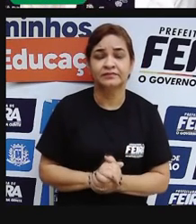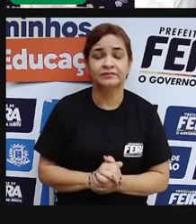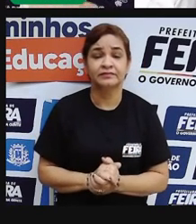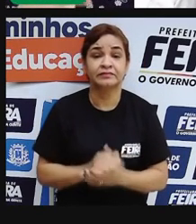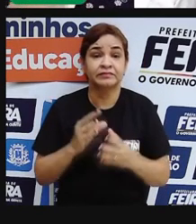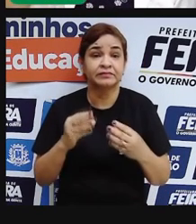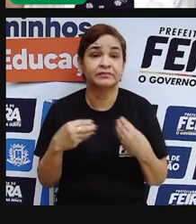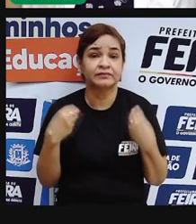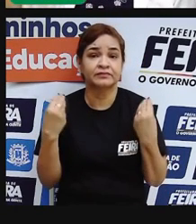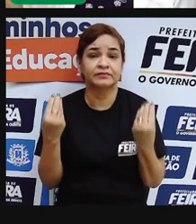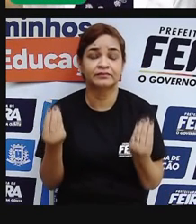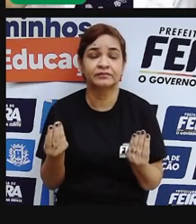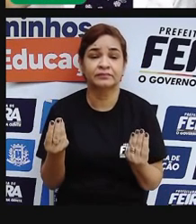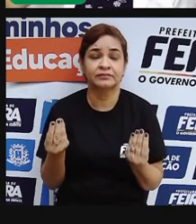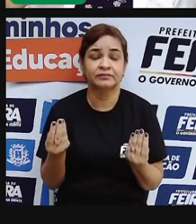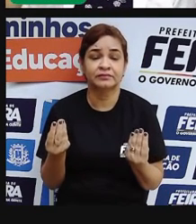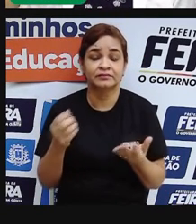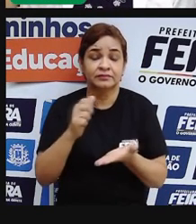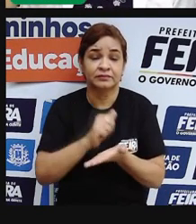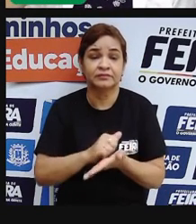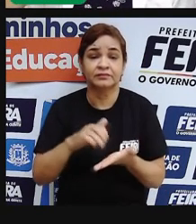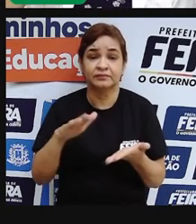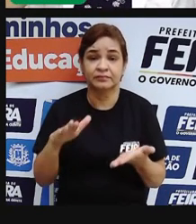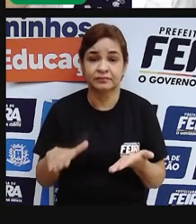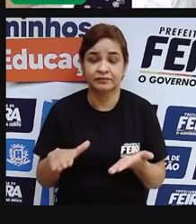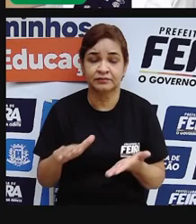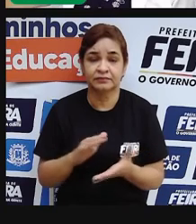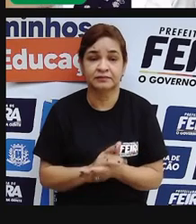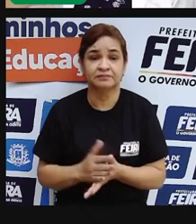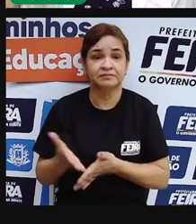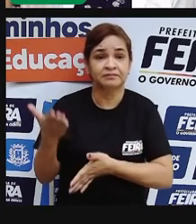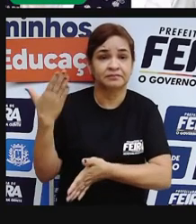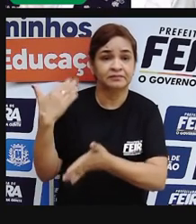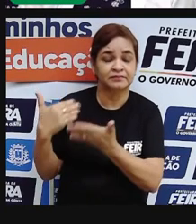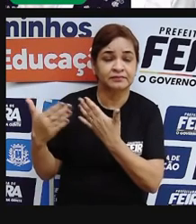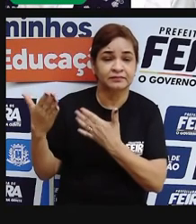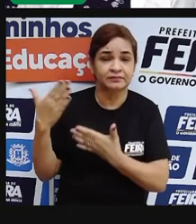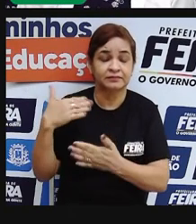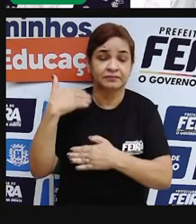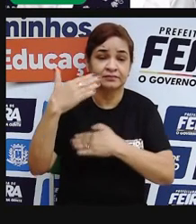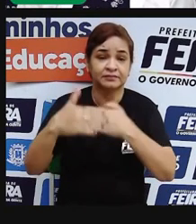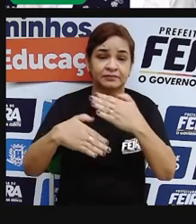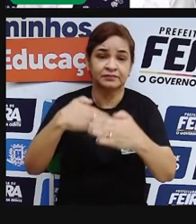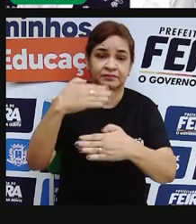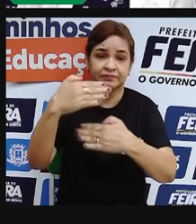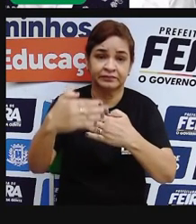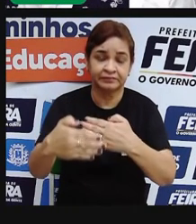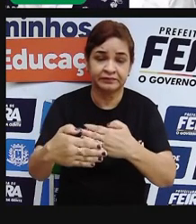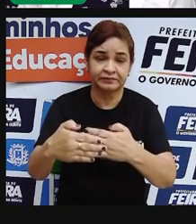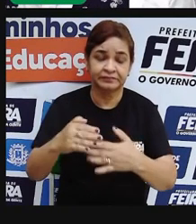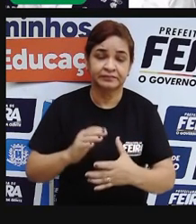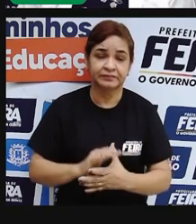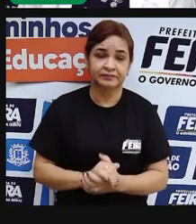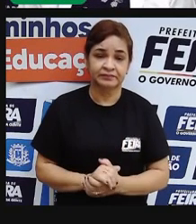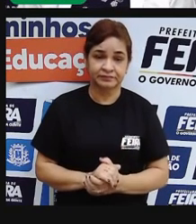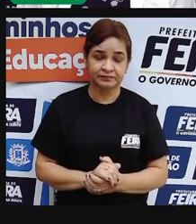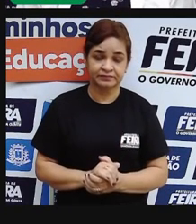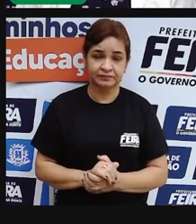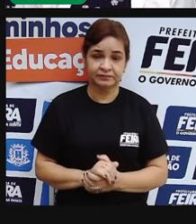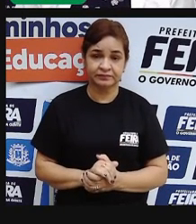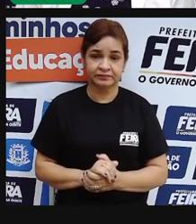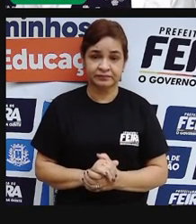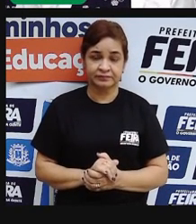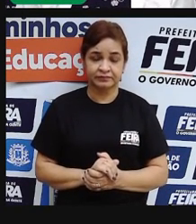e como as características da ancestralidade é passada de geração a geração